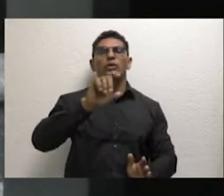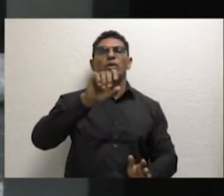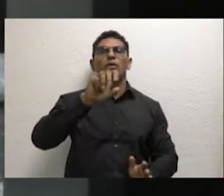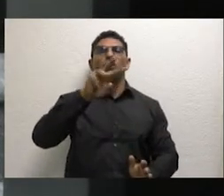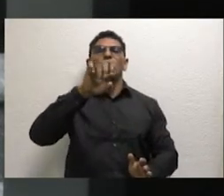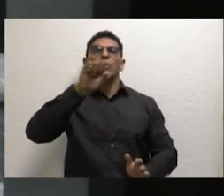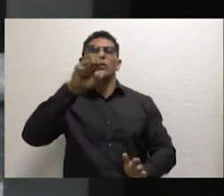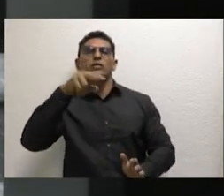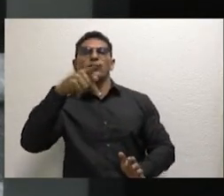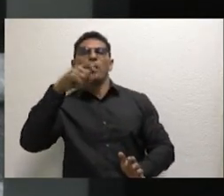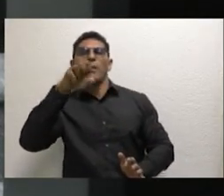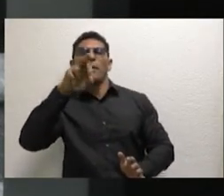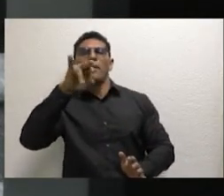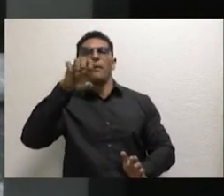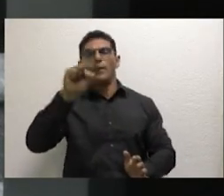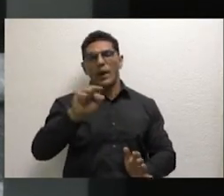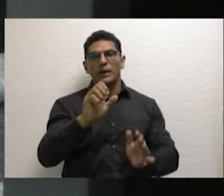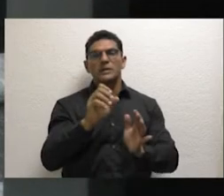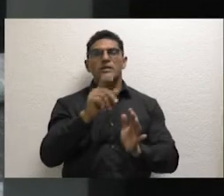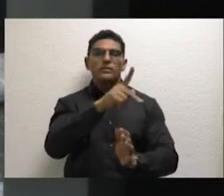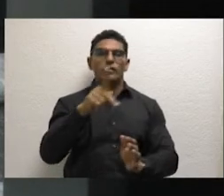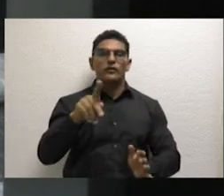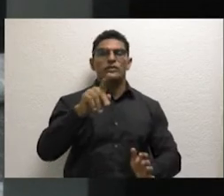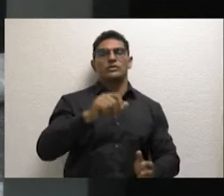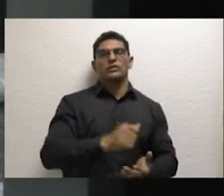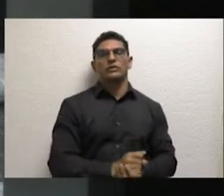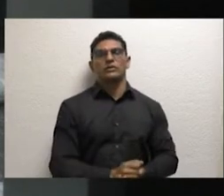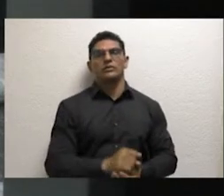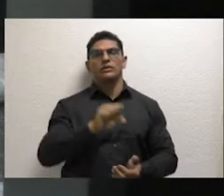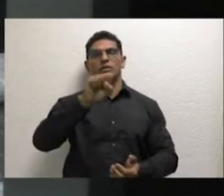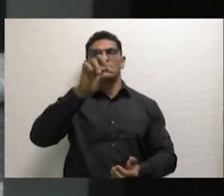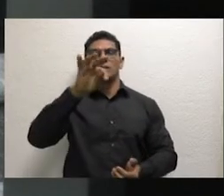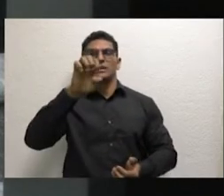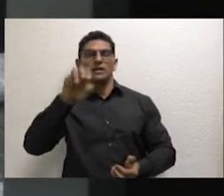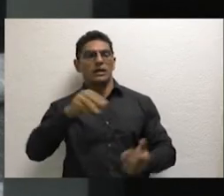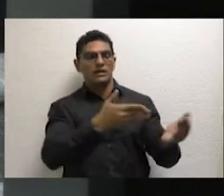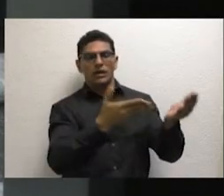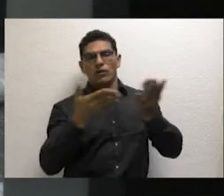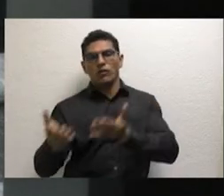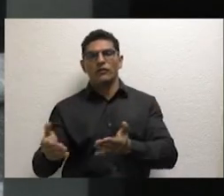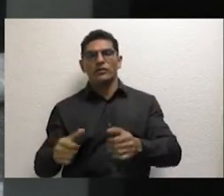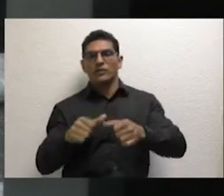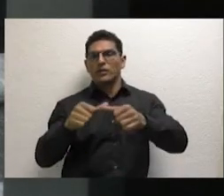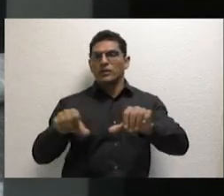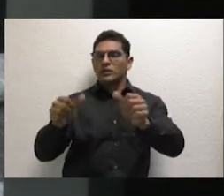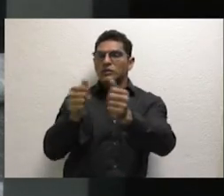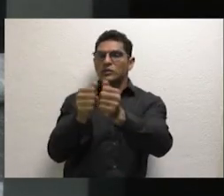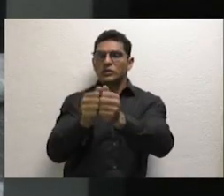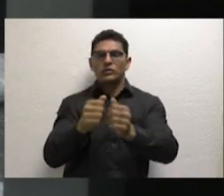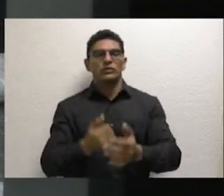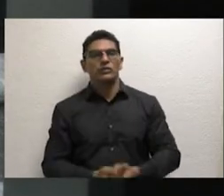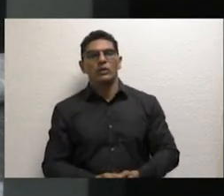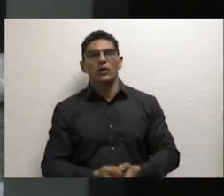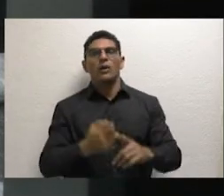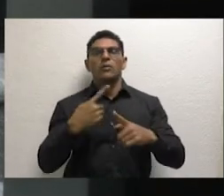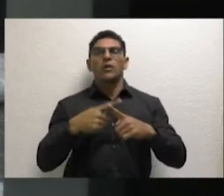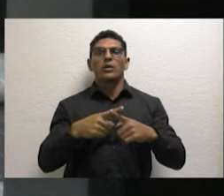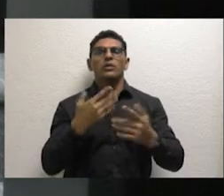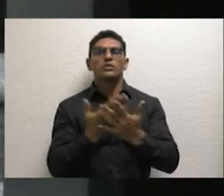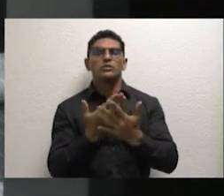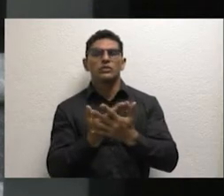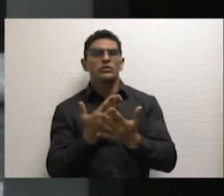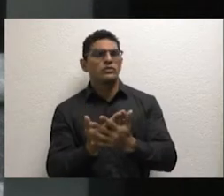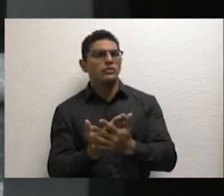paciência dos professores porque após esse tema eu até convido as vossas excelências a permanecerem porque esse é o estudo mais